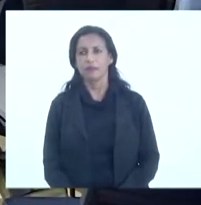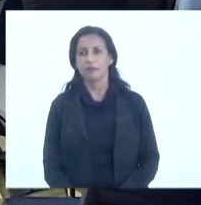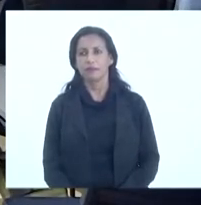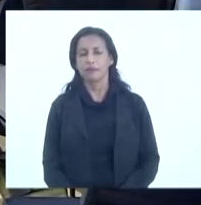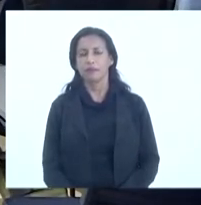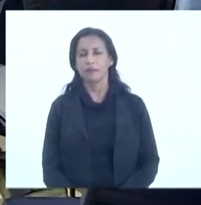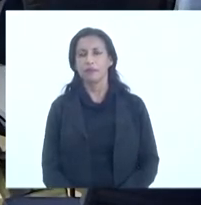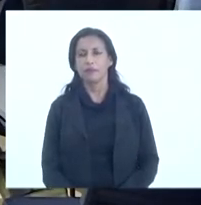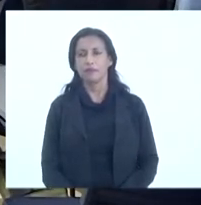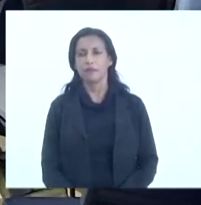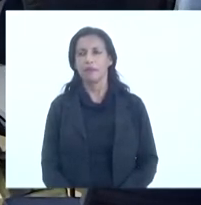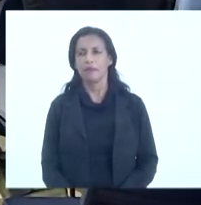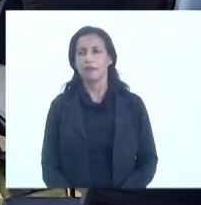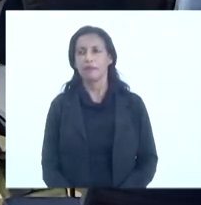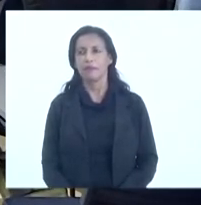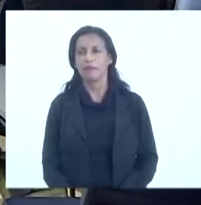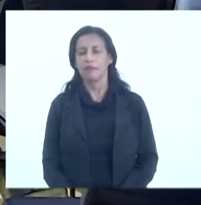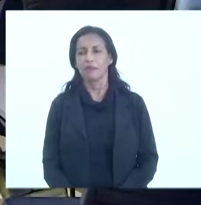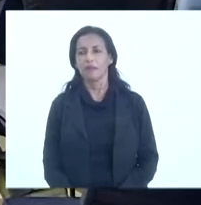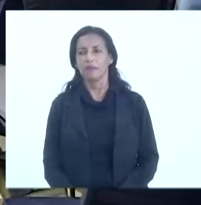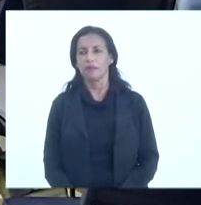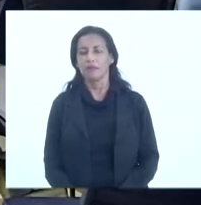Fazer uma saudação, então, Fulane, por favor.